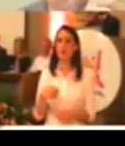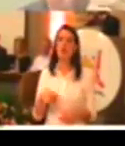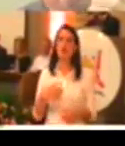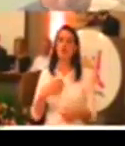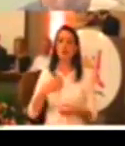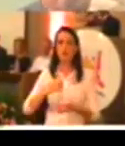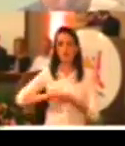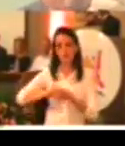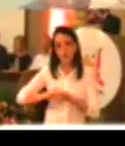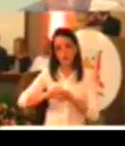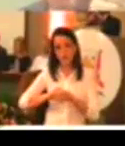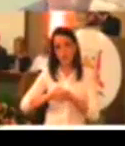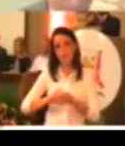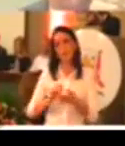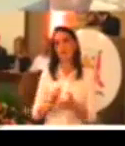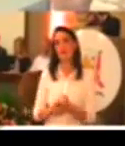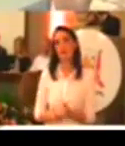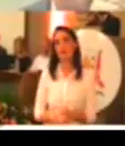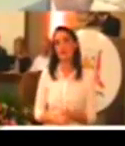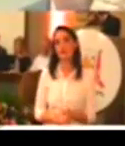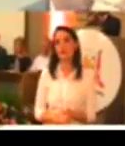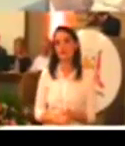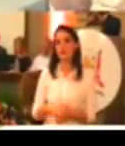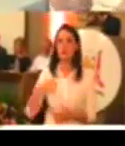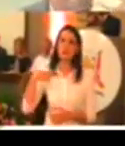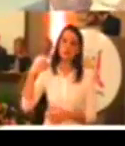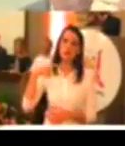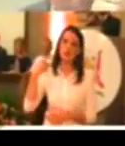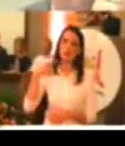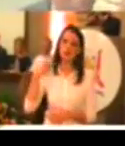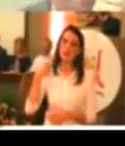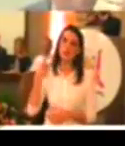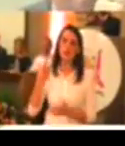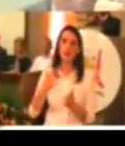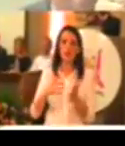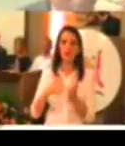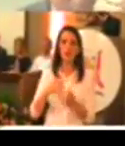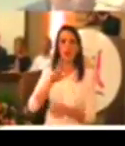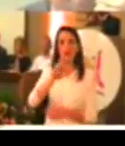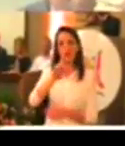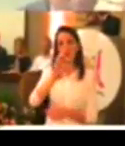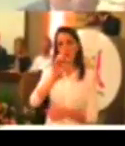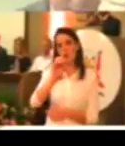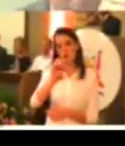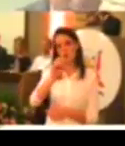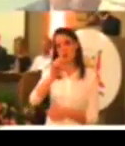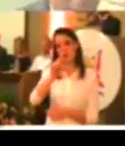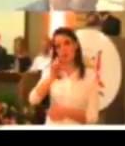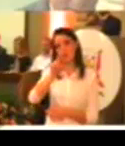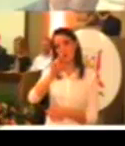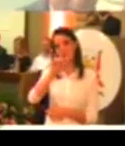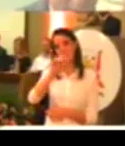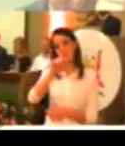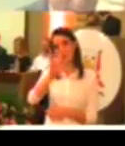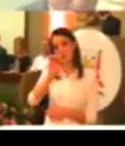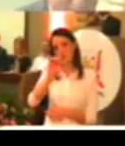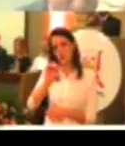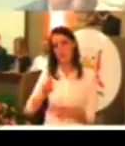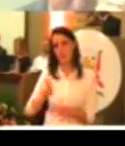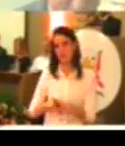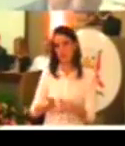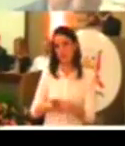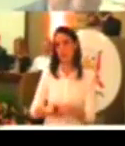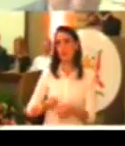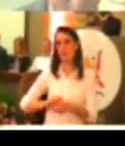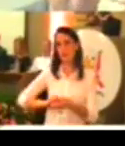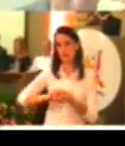Aproveito também para cumprimentar o deputado eleito Rodrigo Minotto, de quem